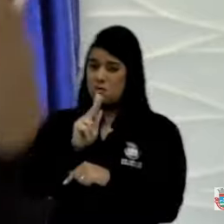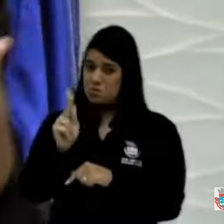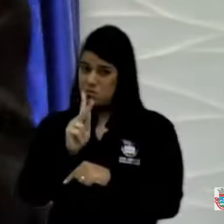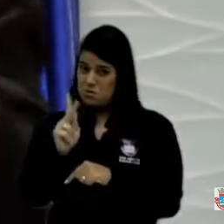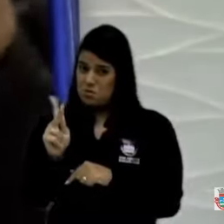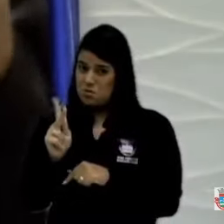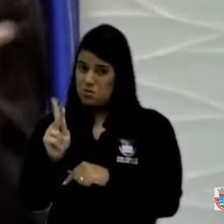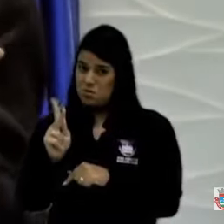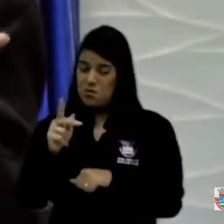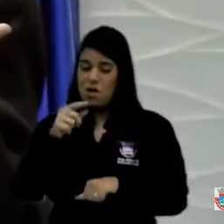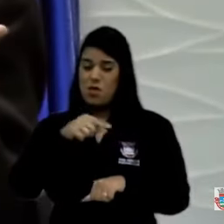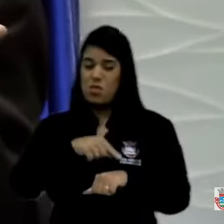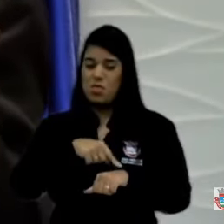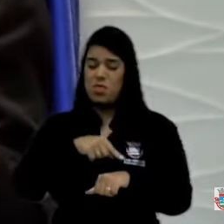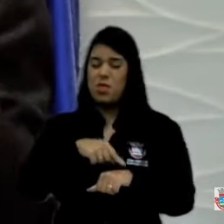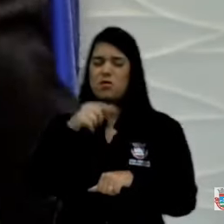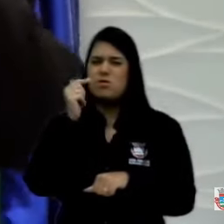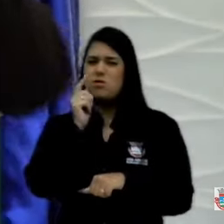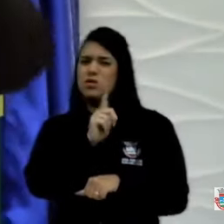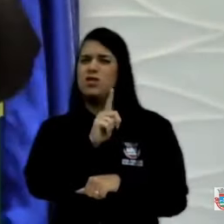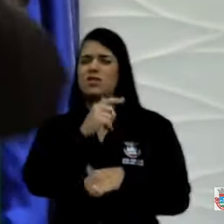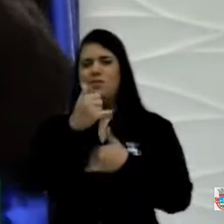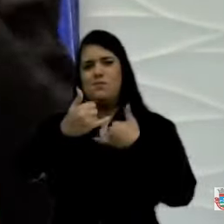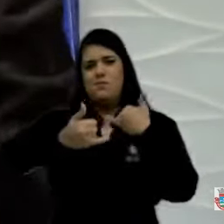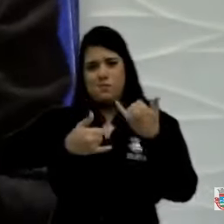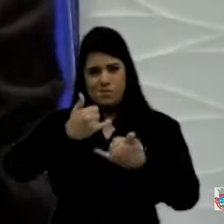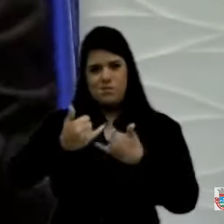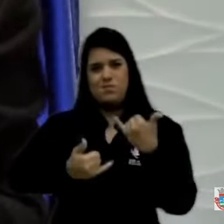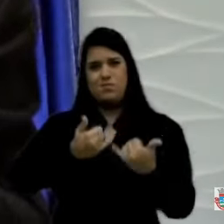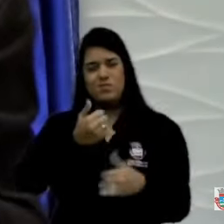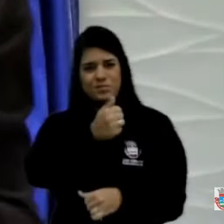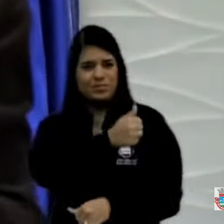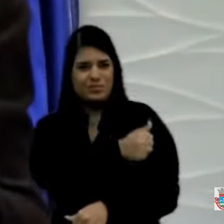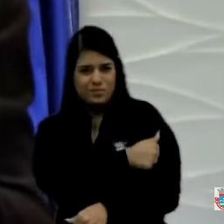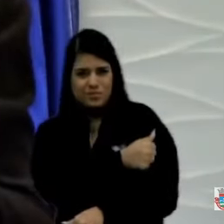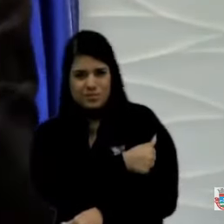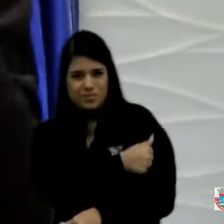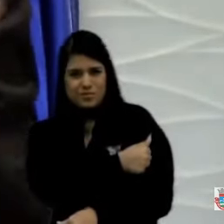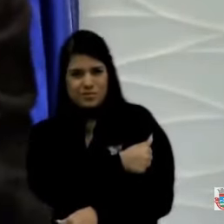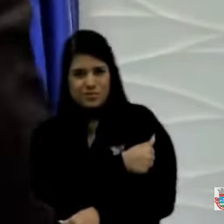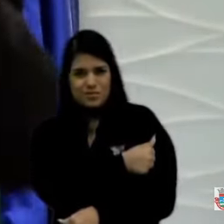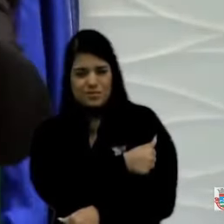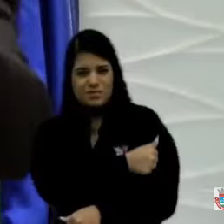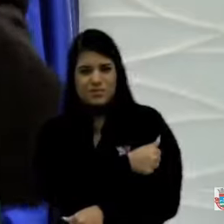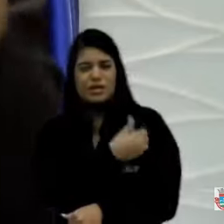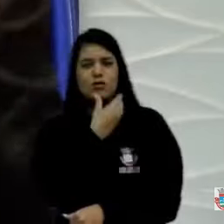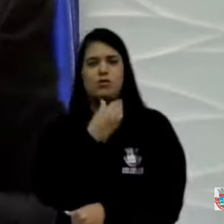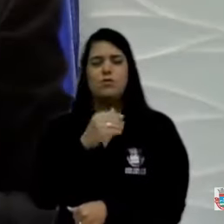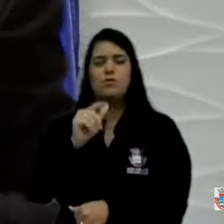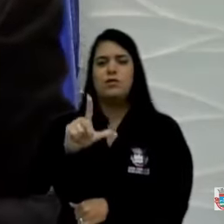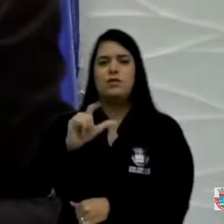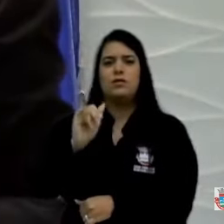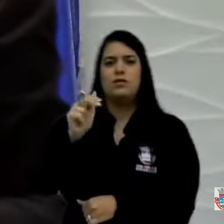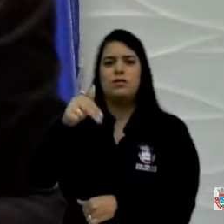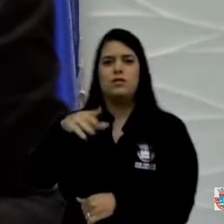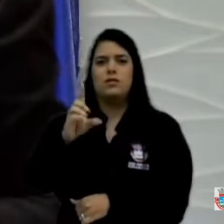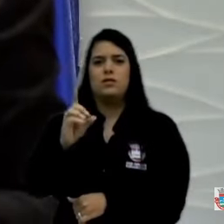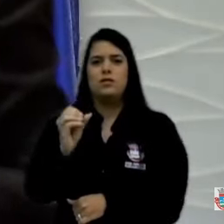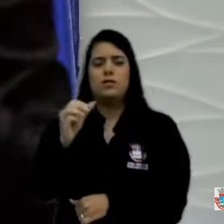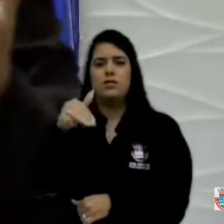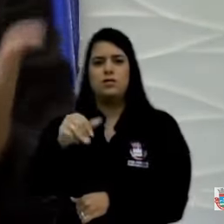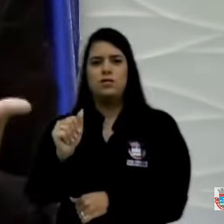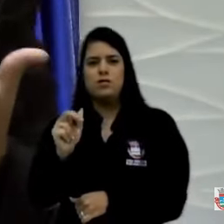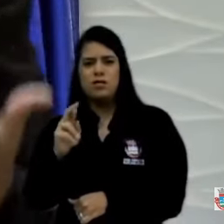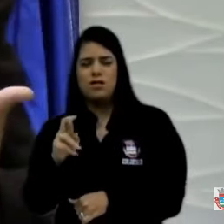recreio, nas horas vagas, vai brincar com os alunos, o professor Lindomar, que é querido pelos seus alunos,